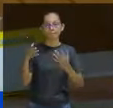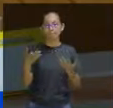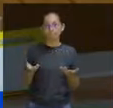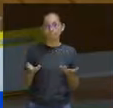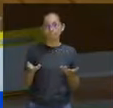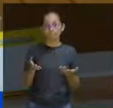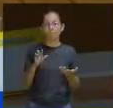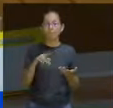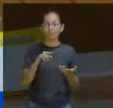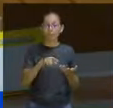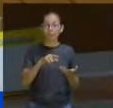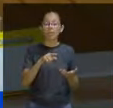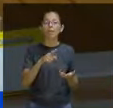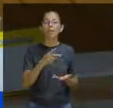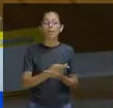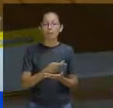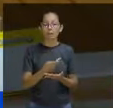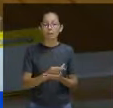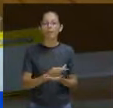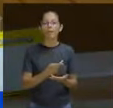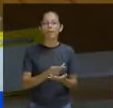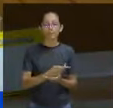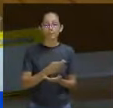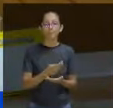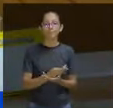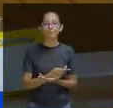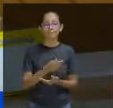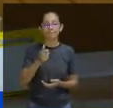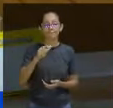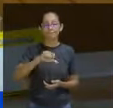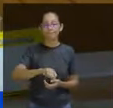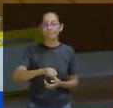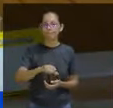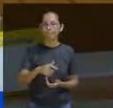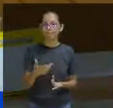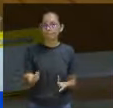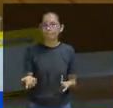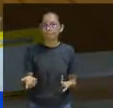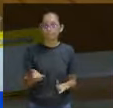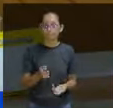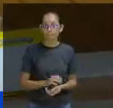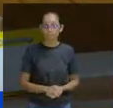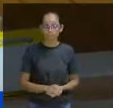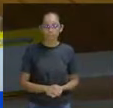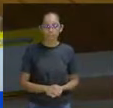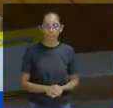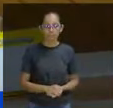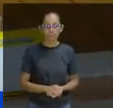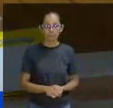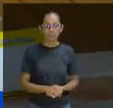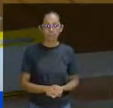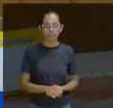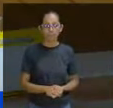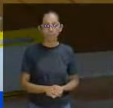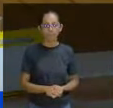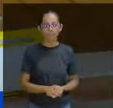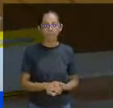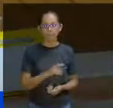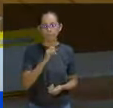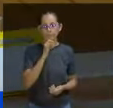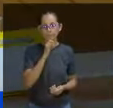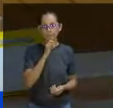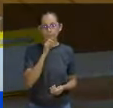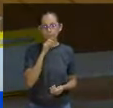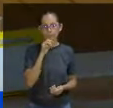forma fatal, não é, a prestação de conta do partido. A juntada de um documento na data de ontem, se nós